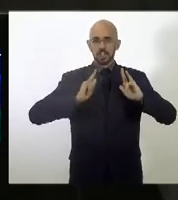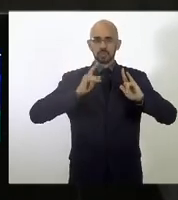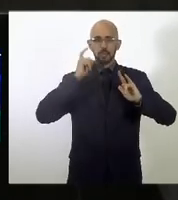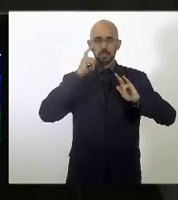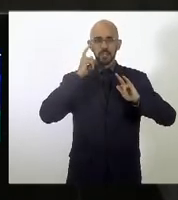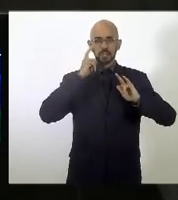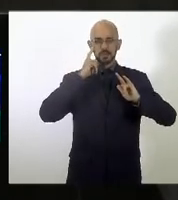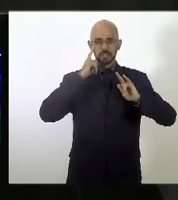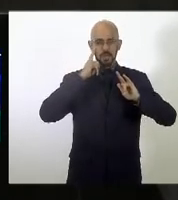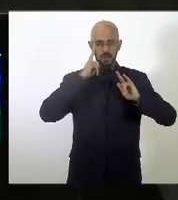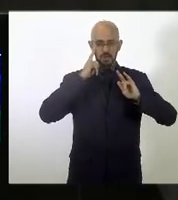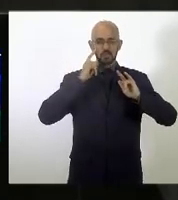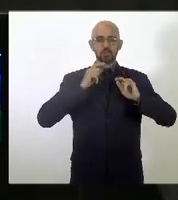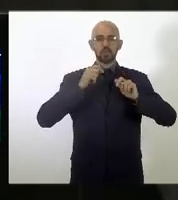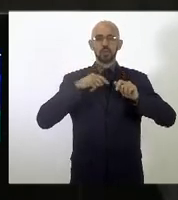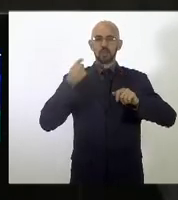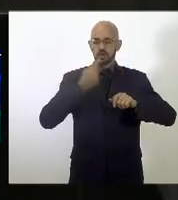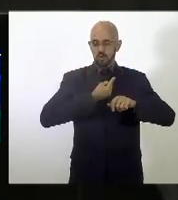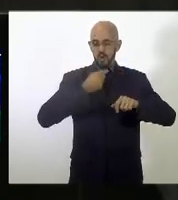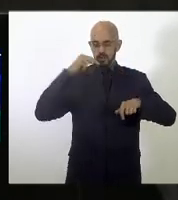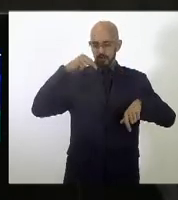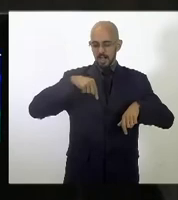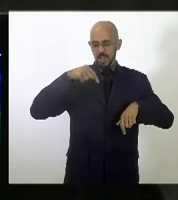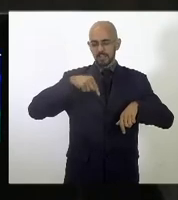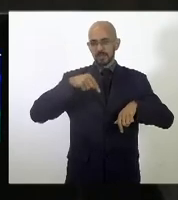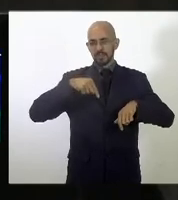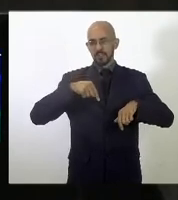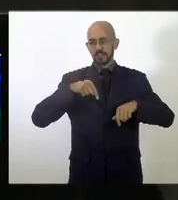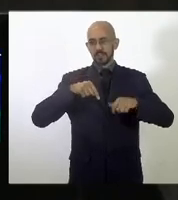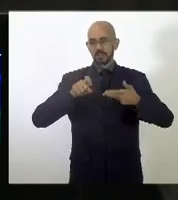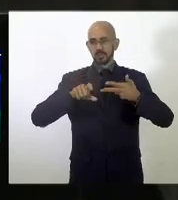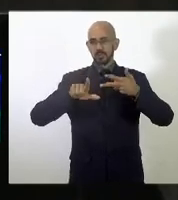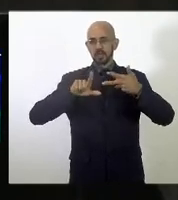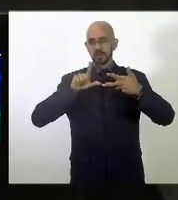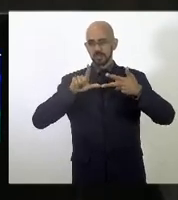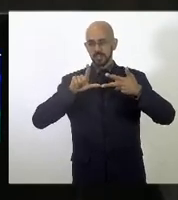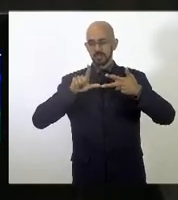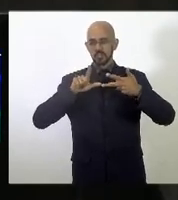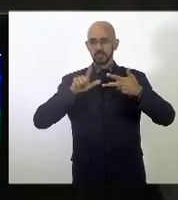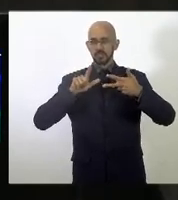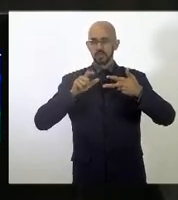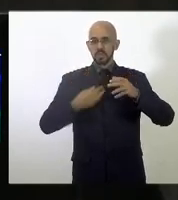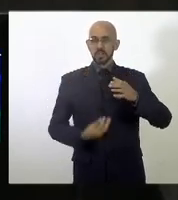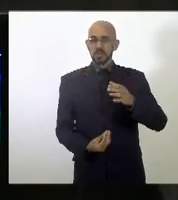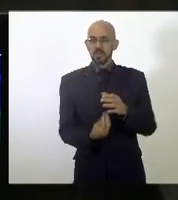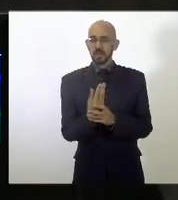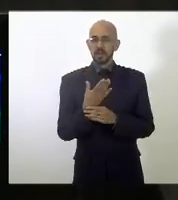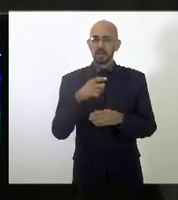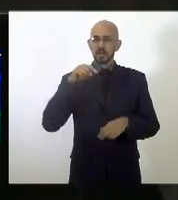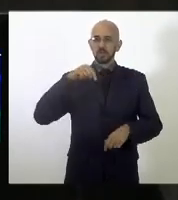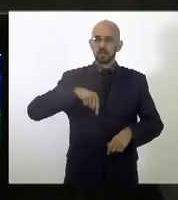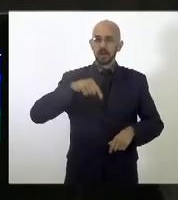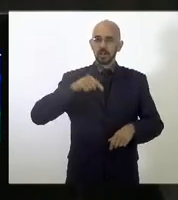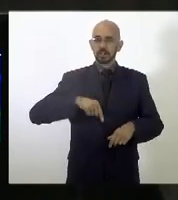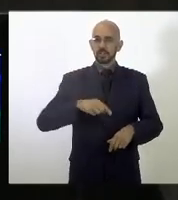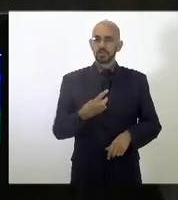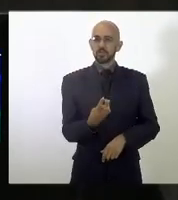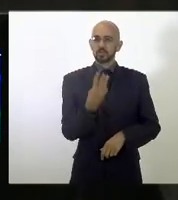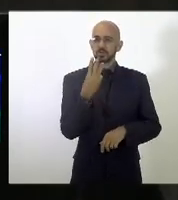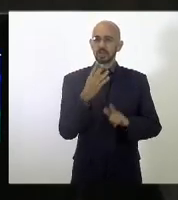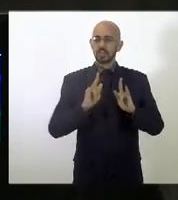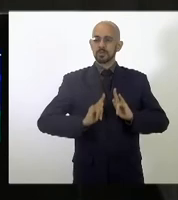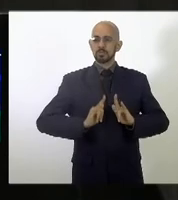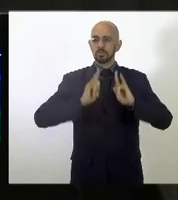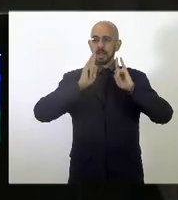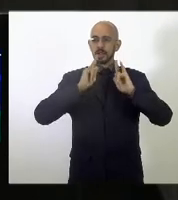instalação do Poder Legislativo, centralizando aqui os 3 prédios que funcionavam